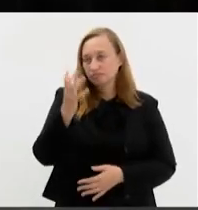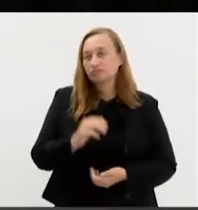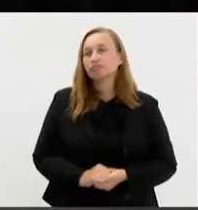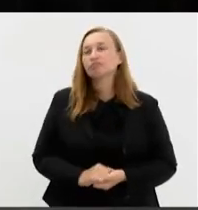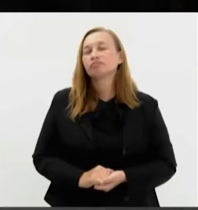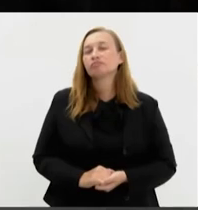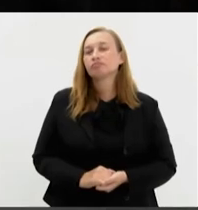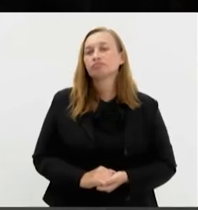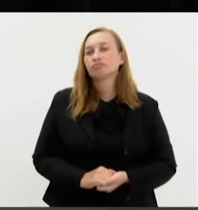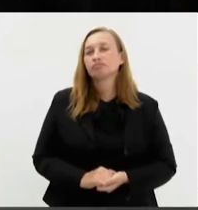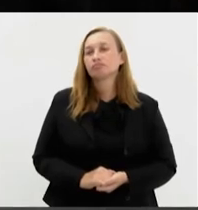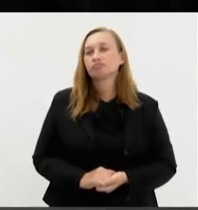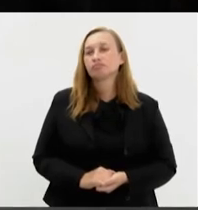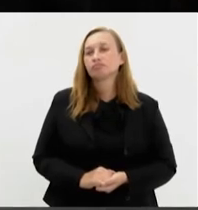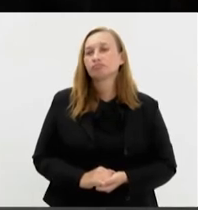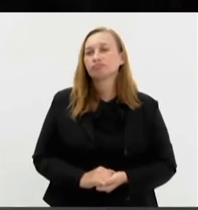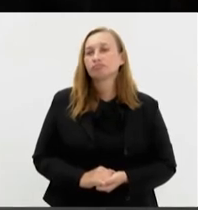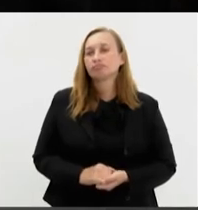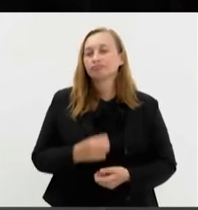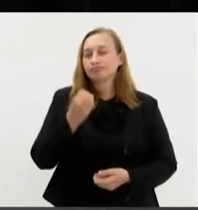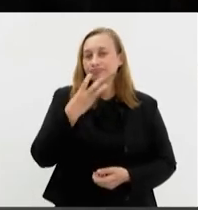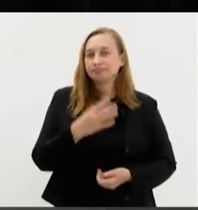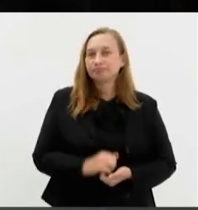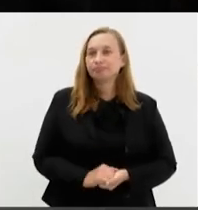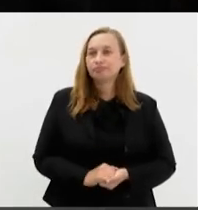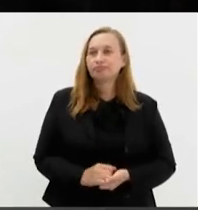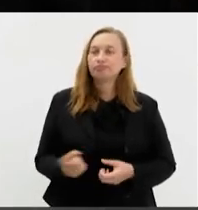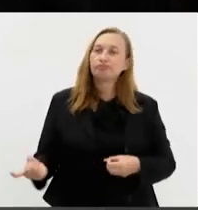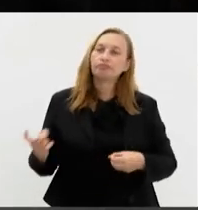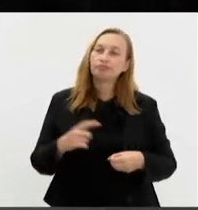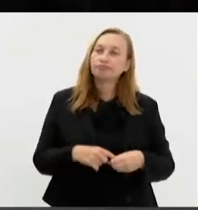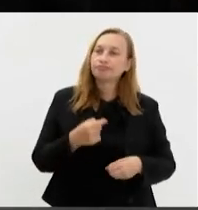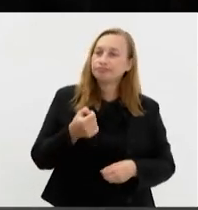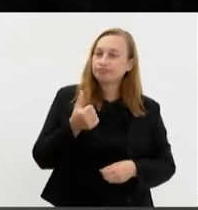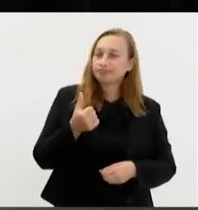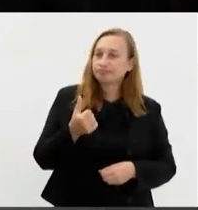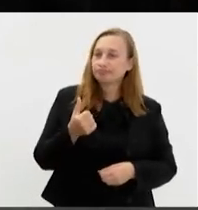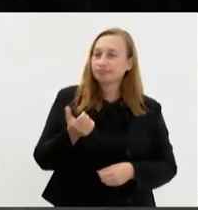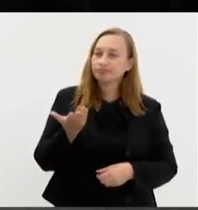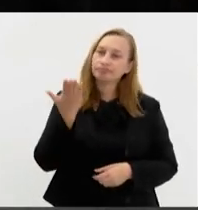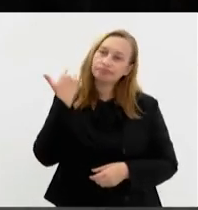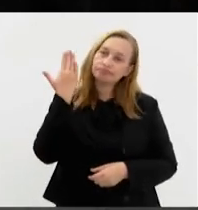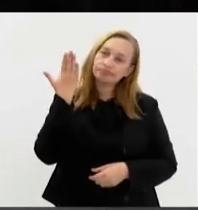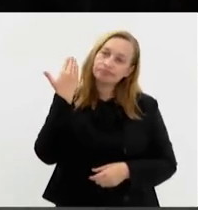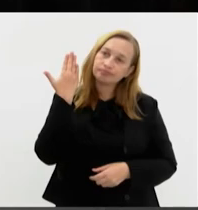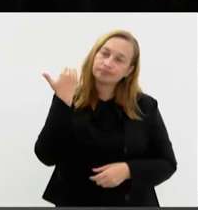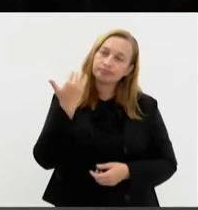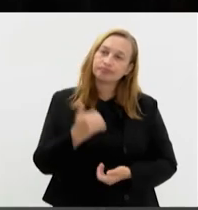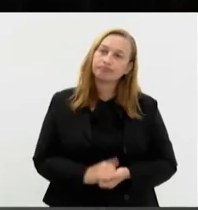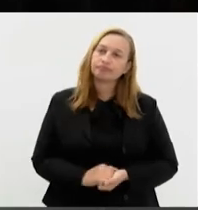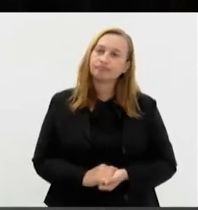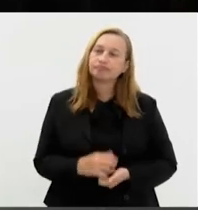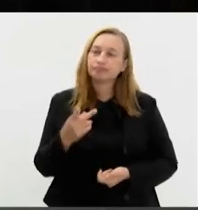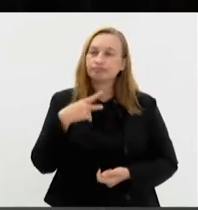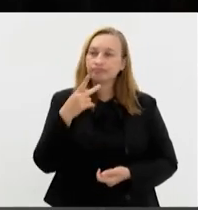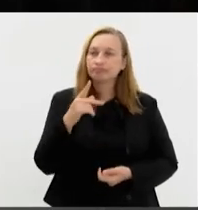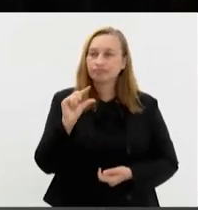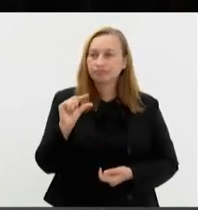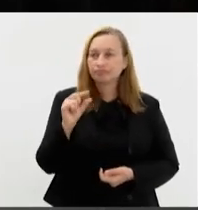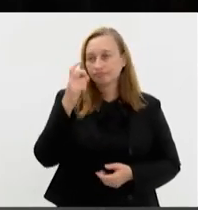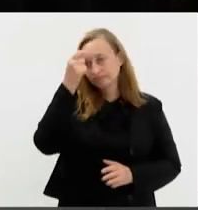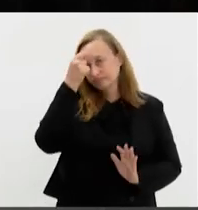Pelo menos bom eu vou voltar um pouco no tempo eh para falar um pouco sobre